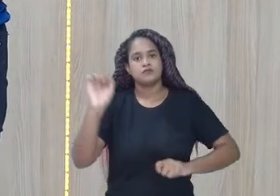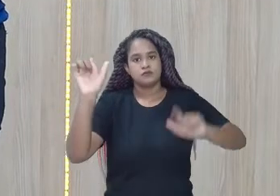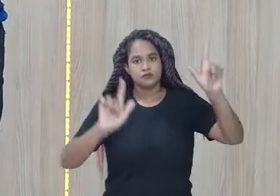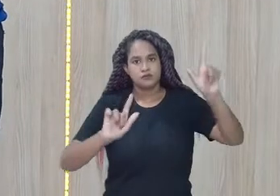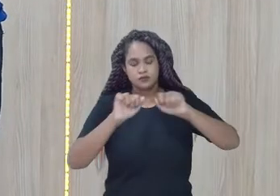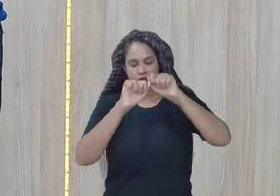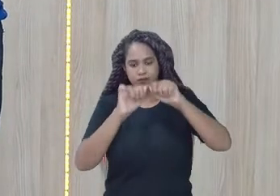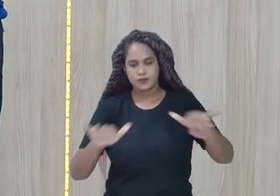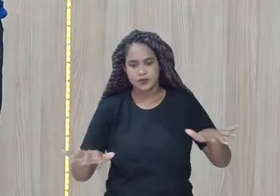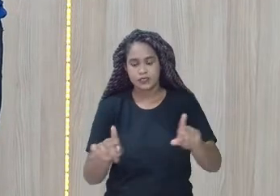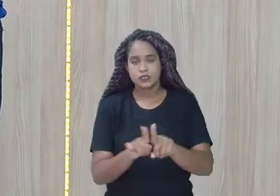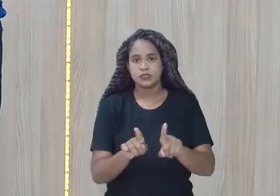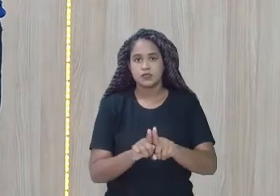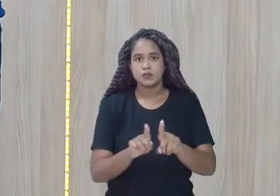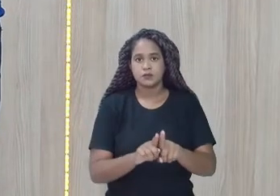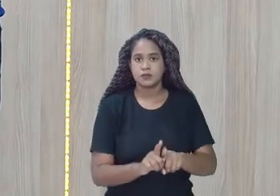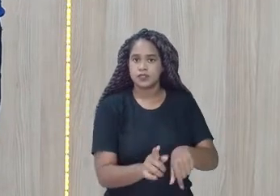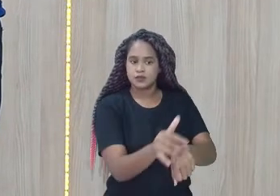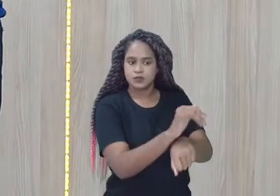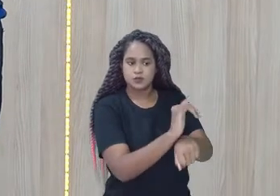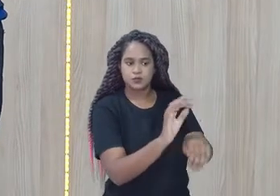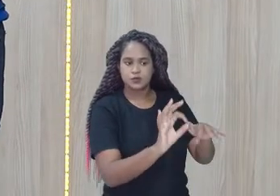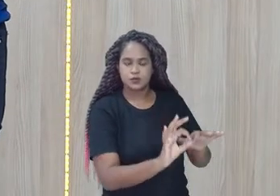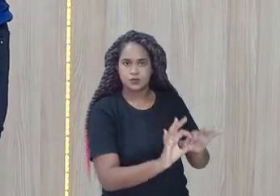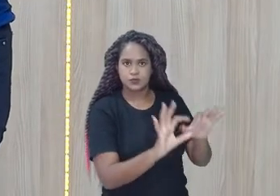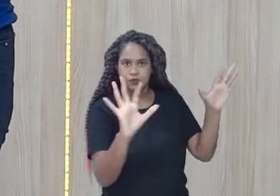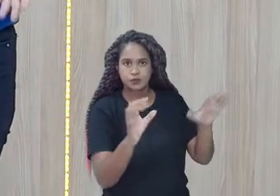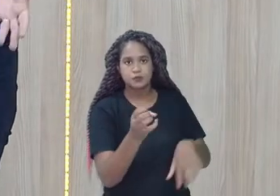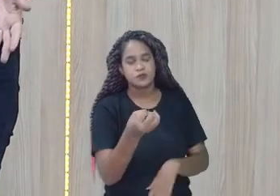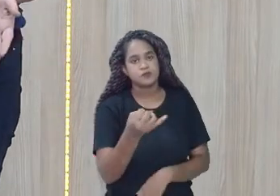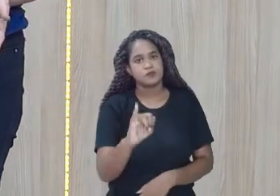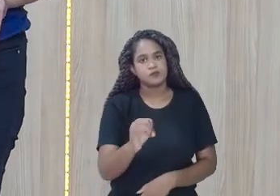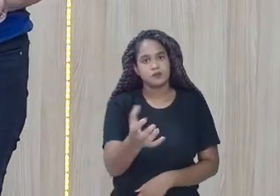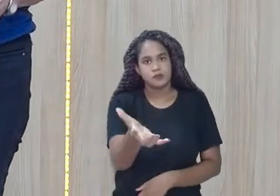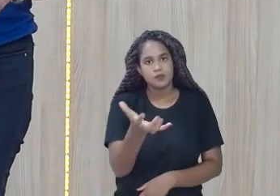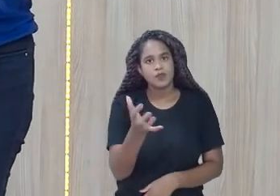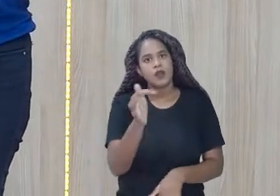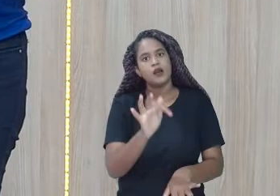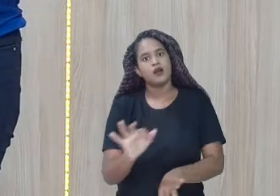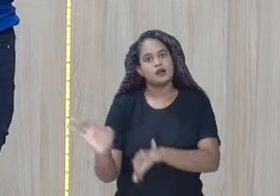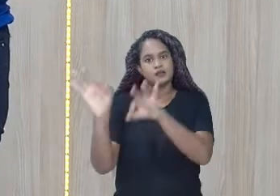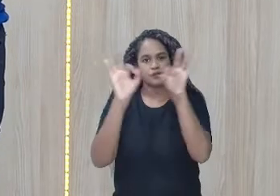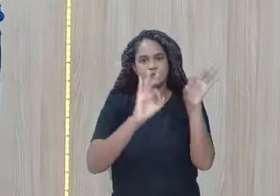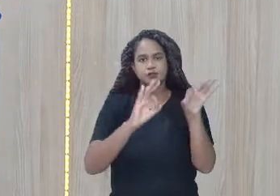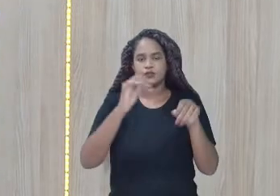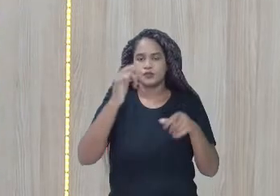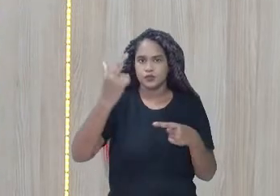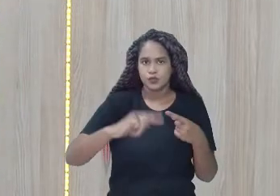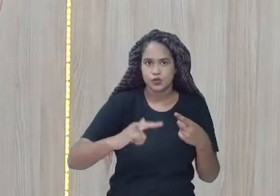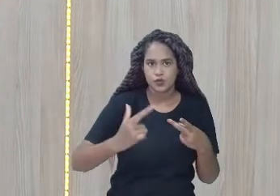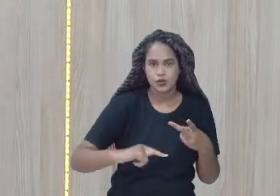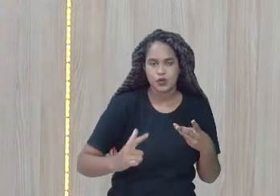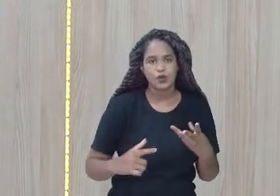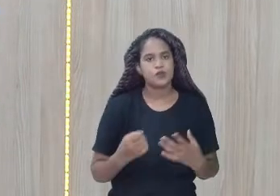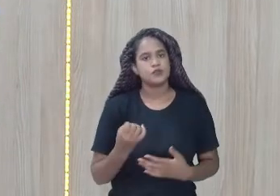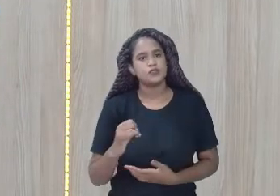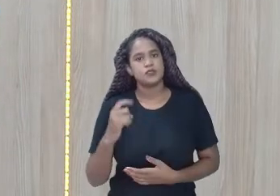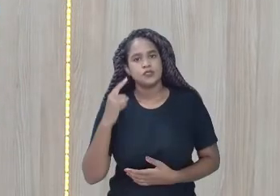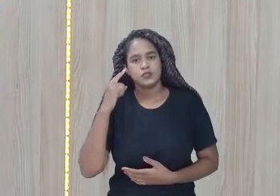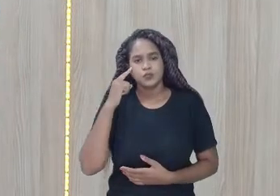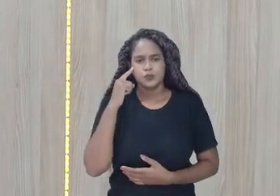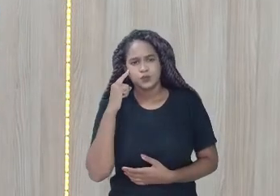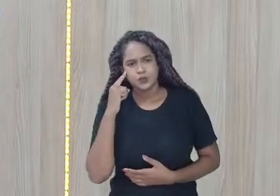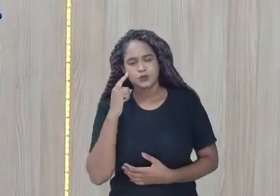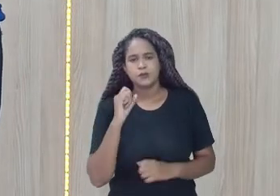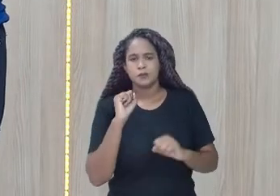também estão disponíveis no YouTube. Então vão lá, se vocês quiserem assistir, quiserem repetir, se ficou alguma dúvida, dá